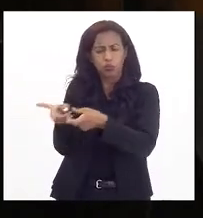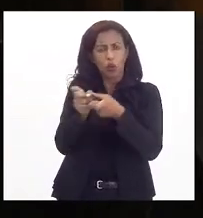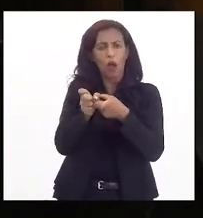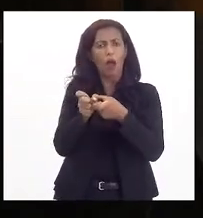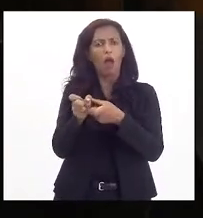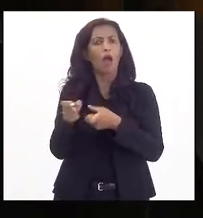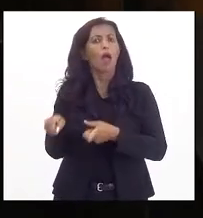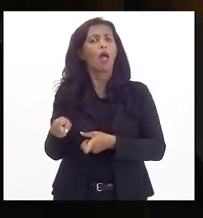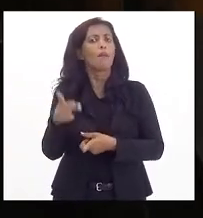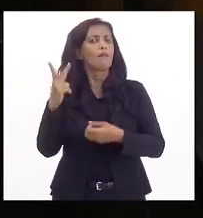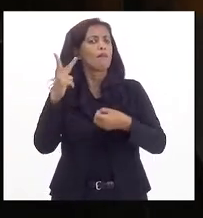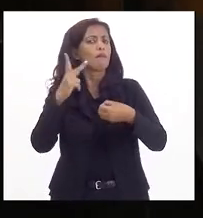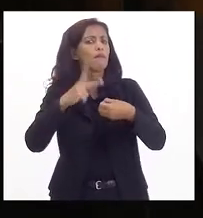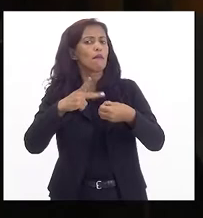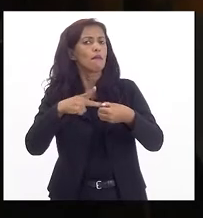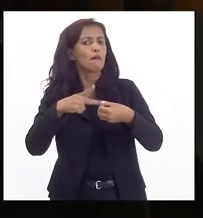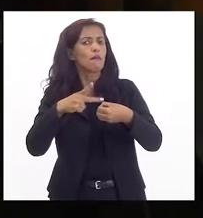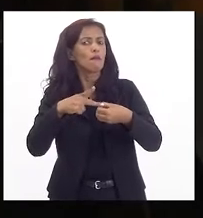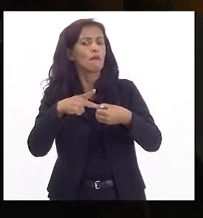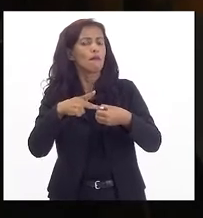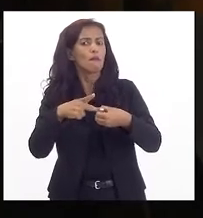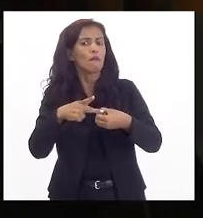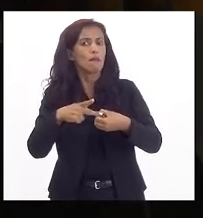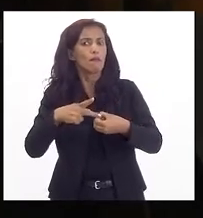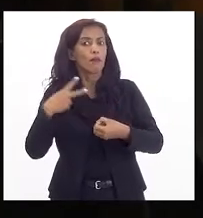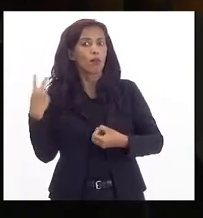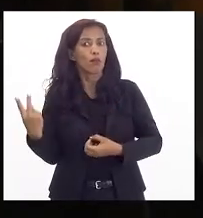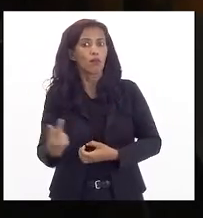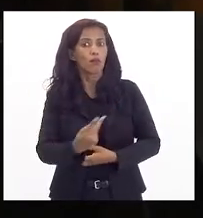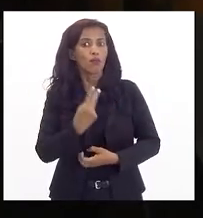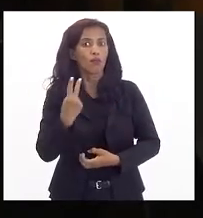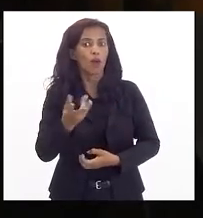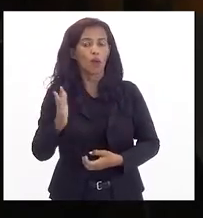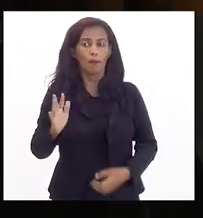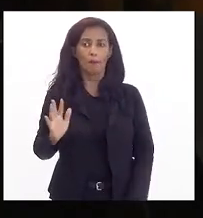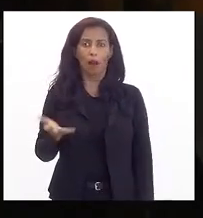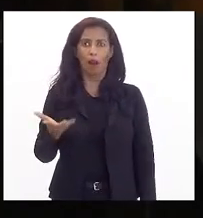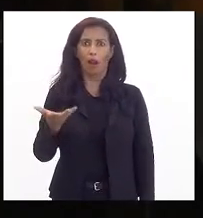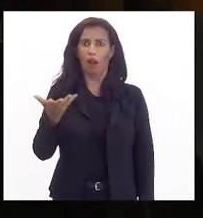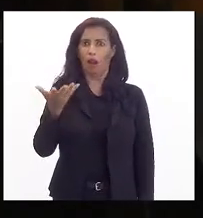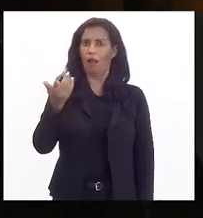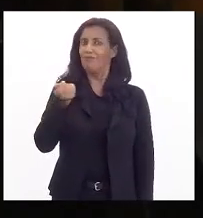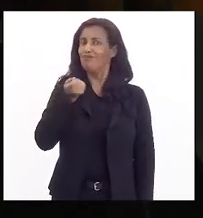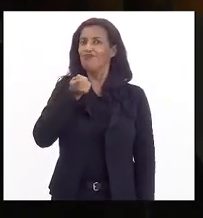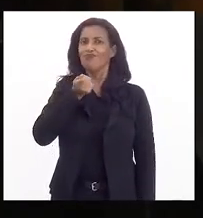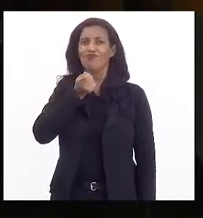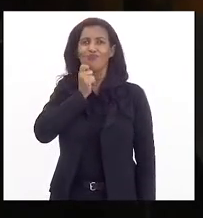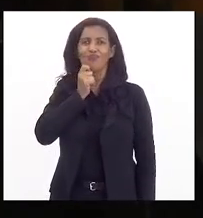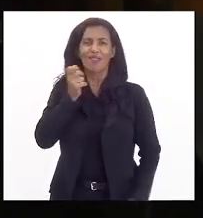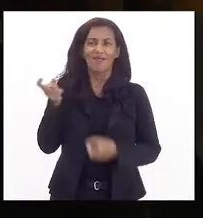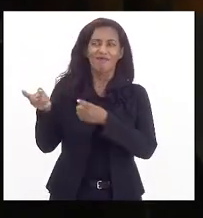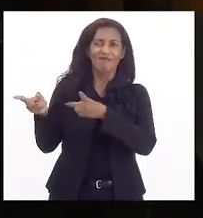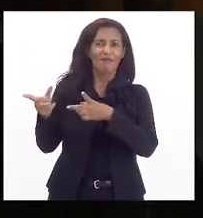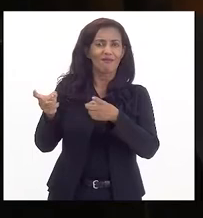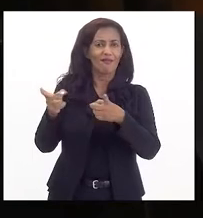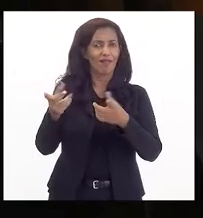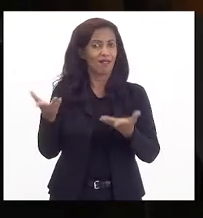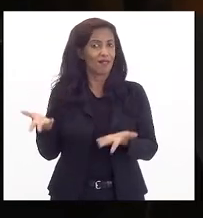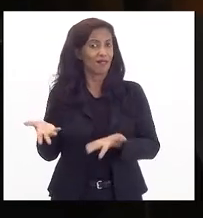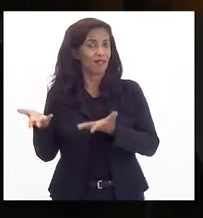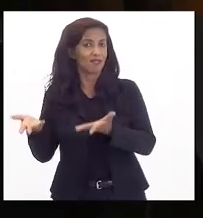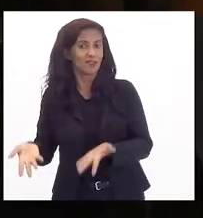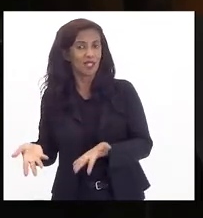Petrobras. Pelo preço exorbitante, não há mercado. Tanto é que